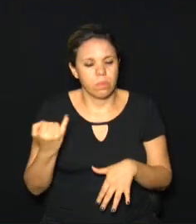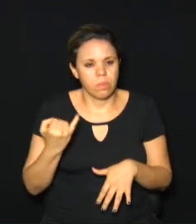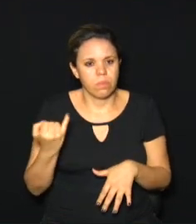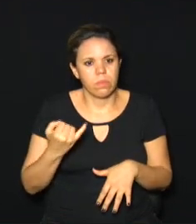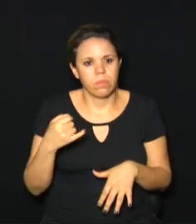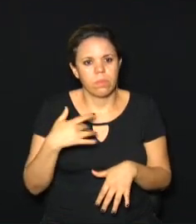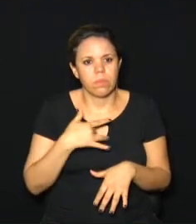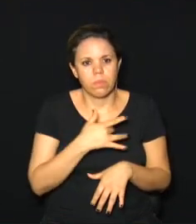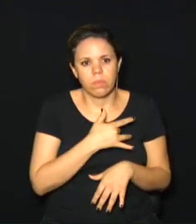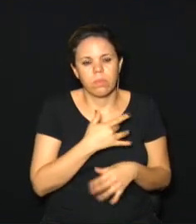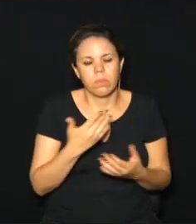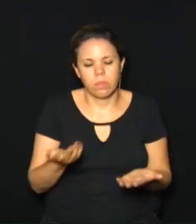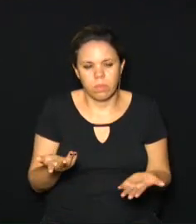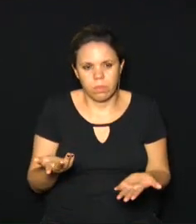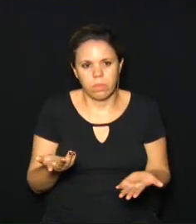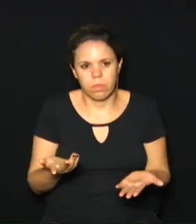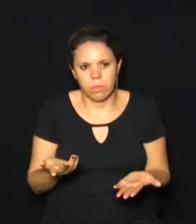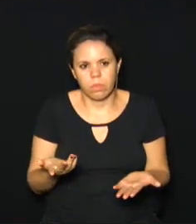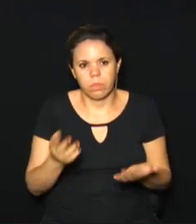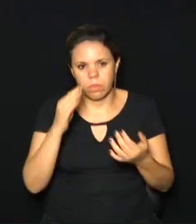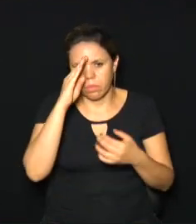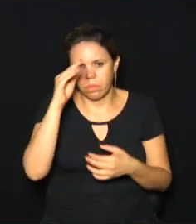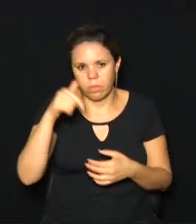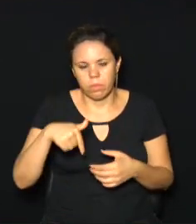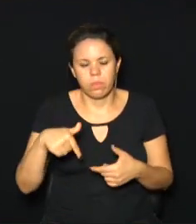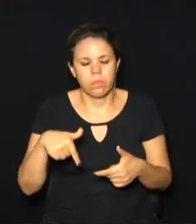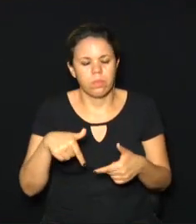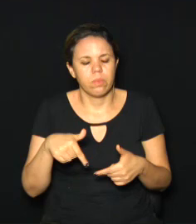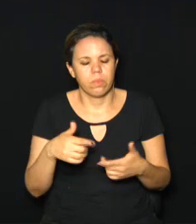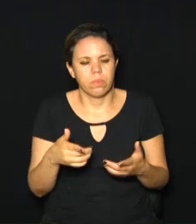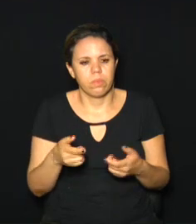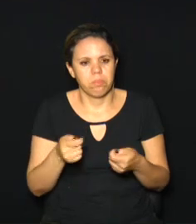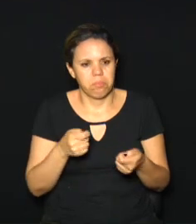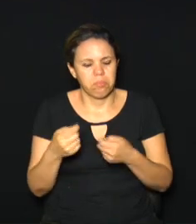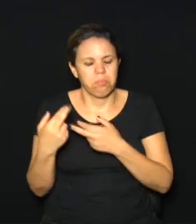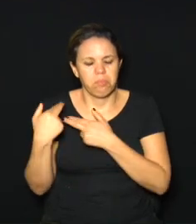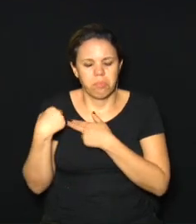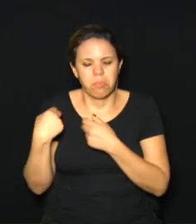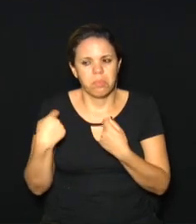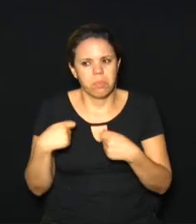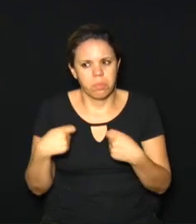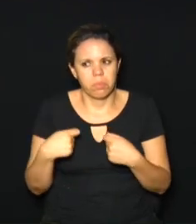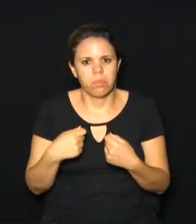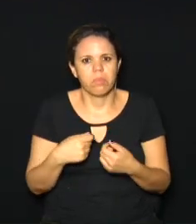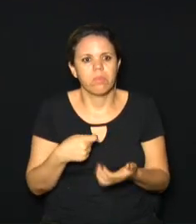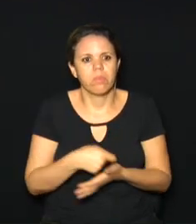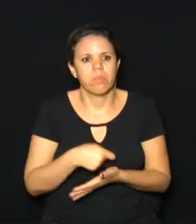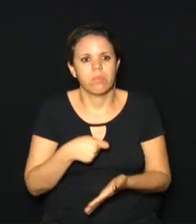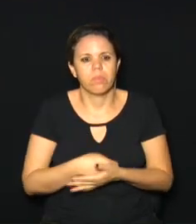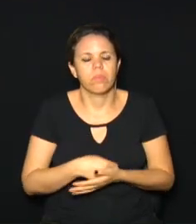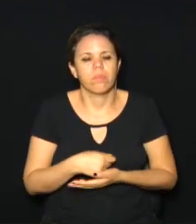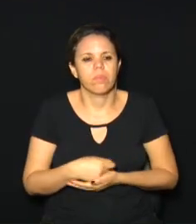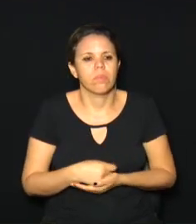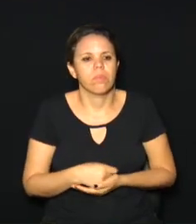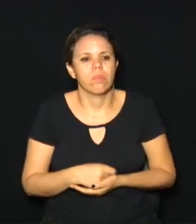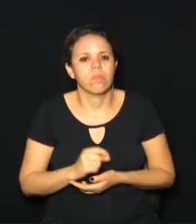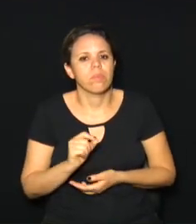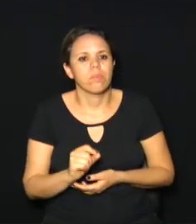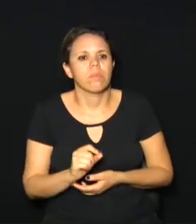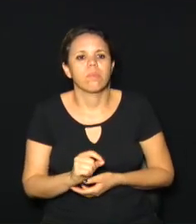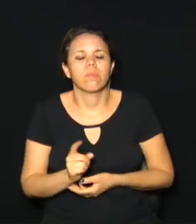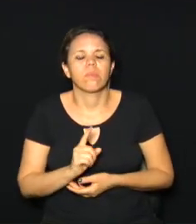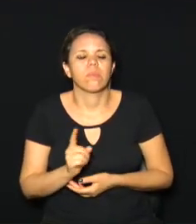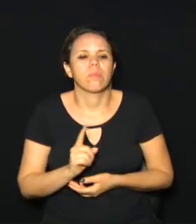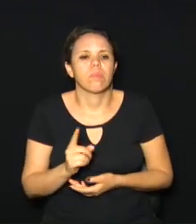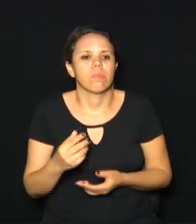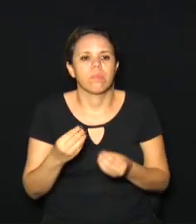mas a saúde é o carro-chefe nosso aqui, então precisamos aí ser rigorosos com isso para que não, né,